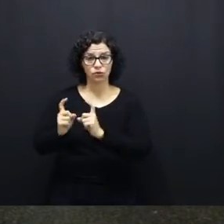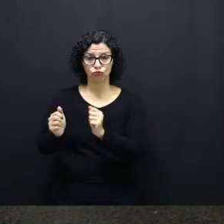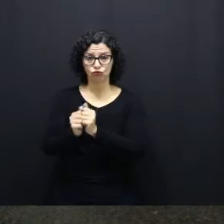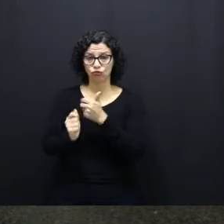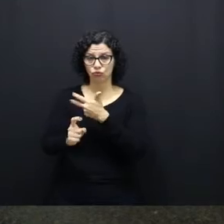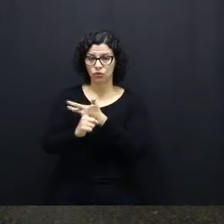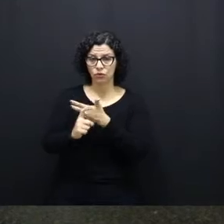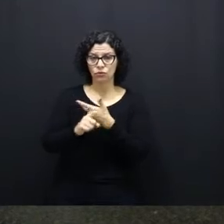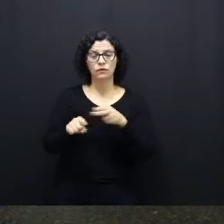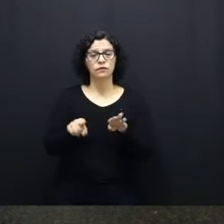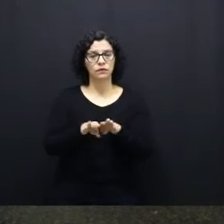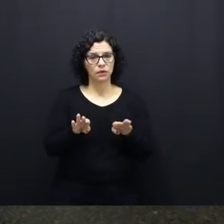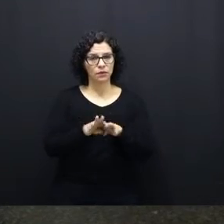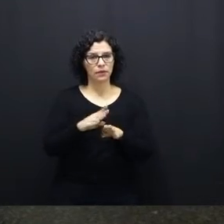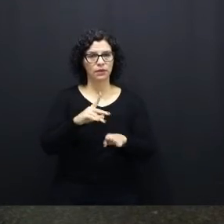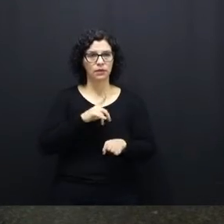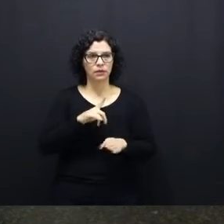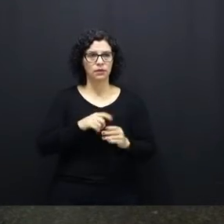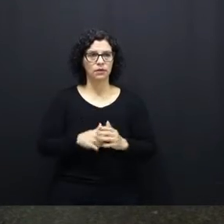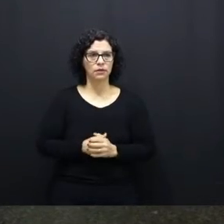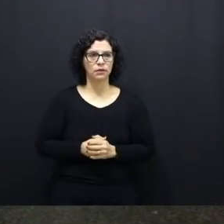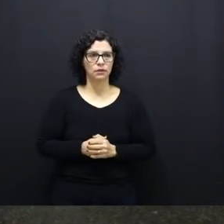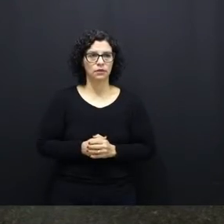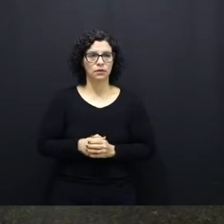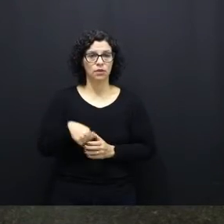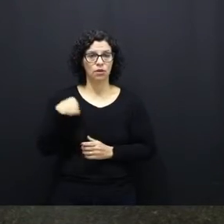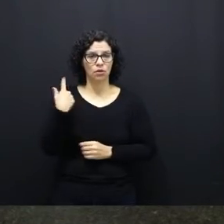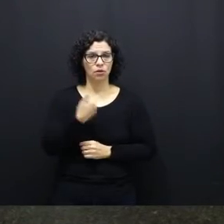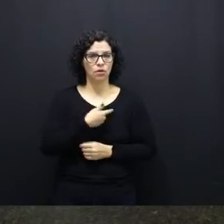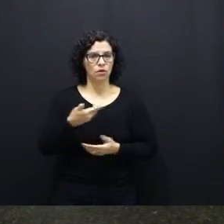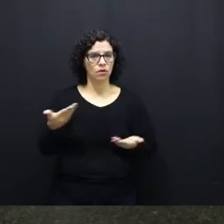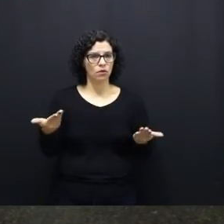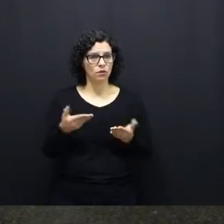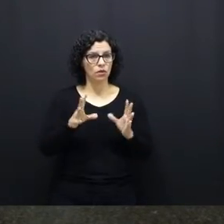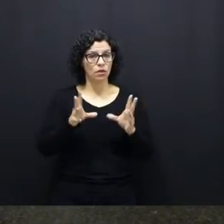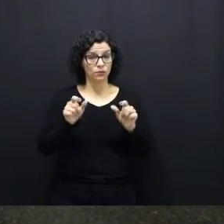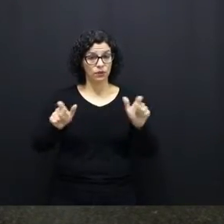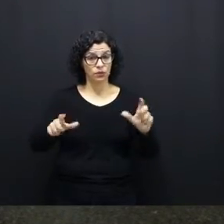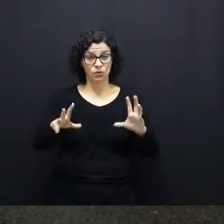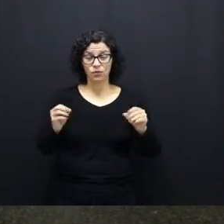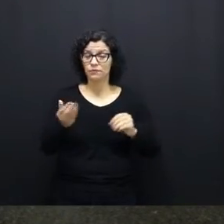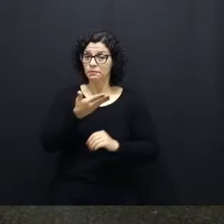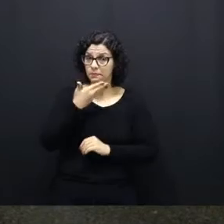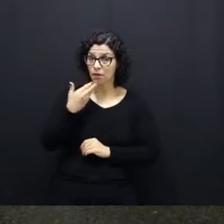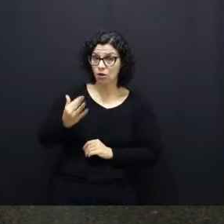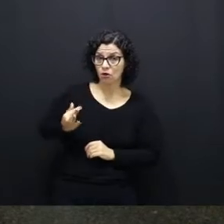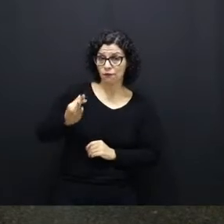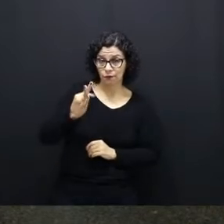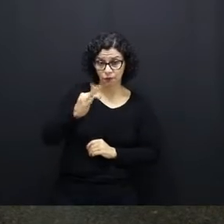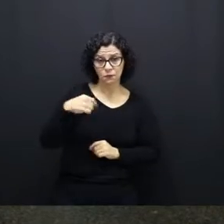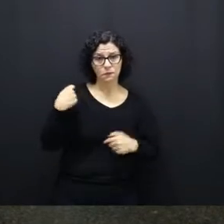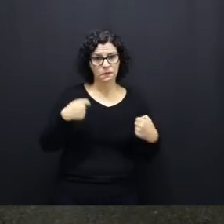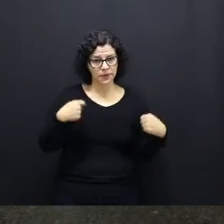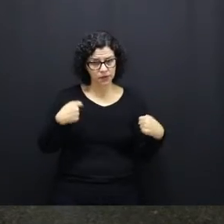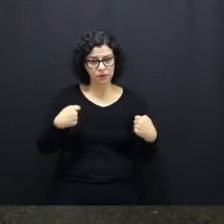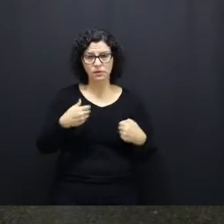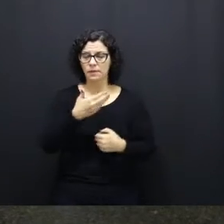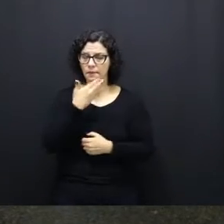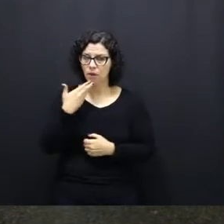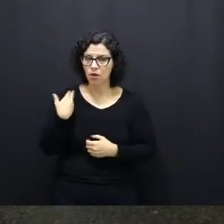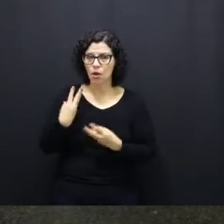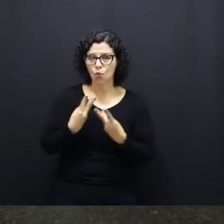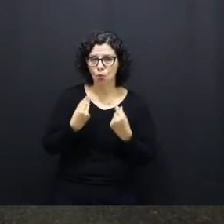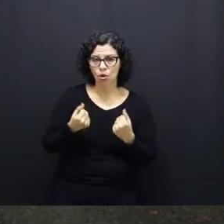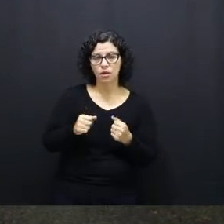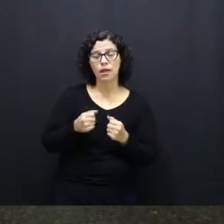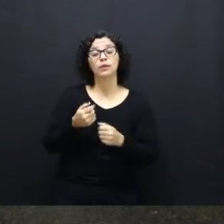o Executivo também porque a intenção de todos é que melhore Se melhorar para o povo Melhora para o